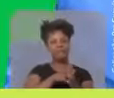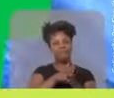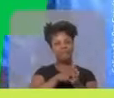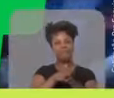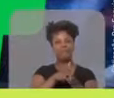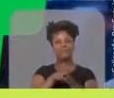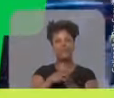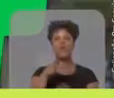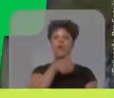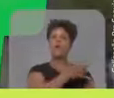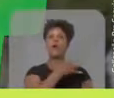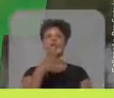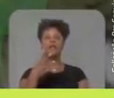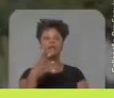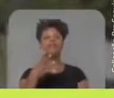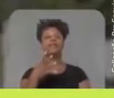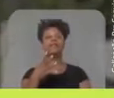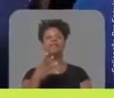pesquisas.